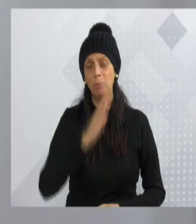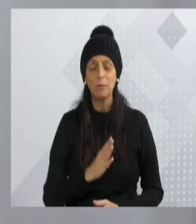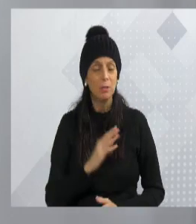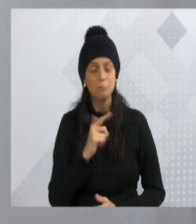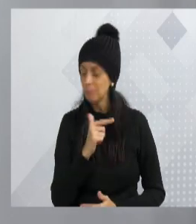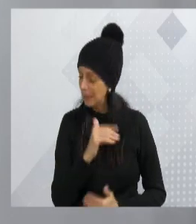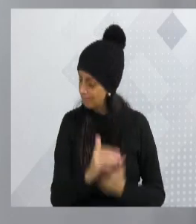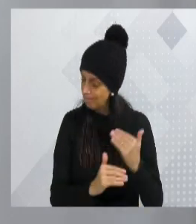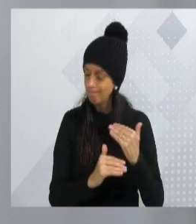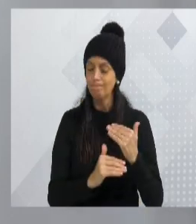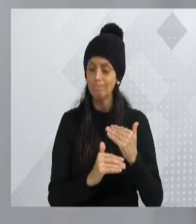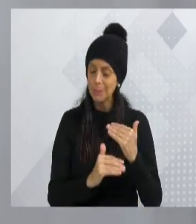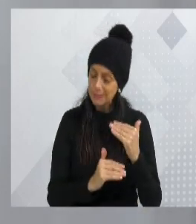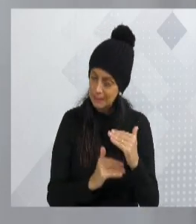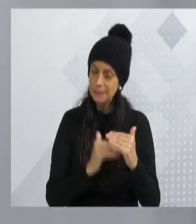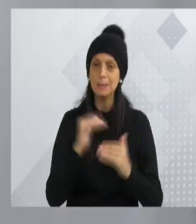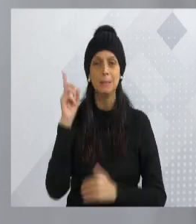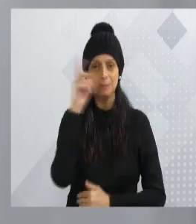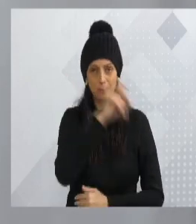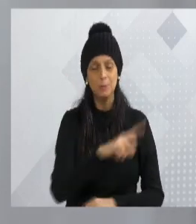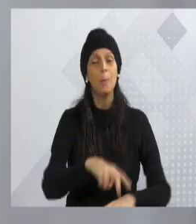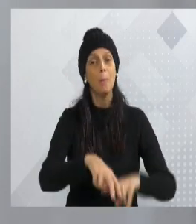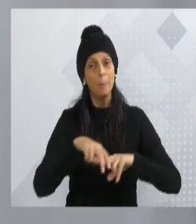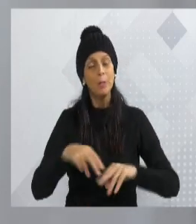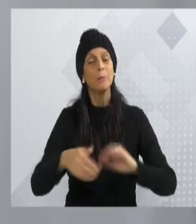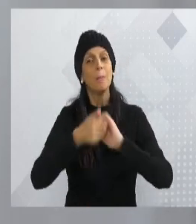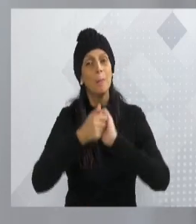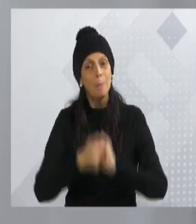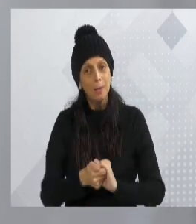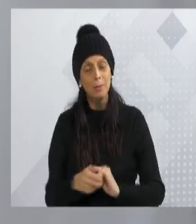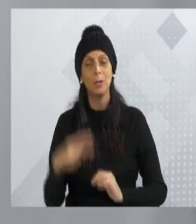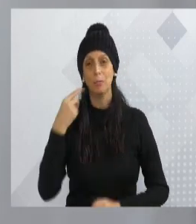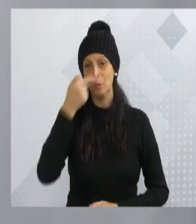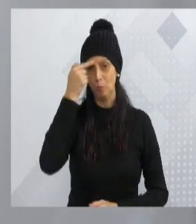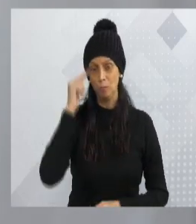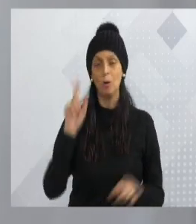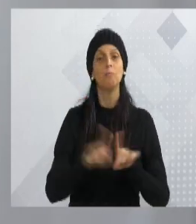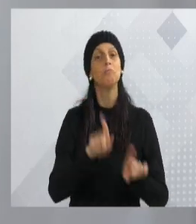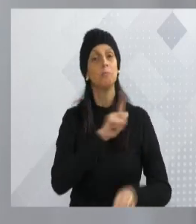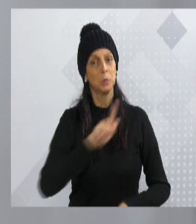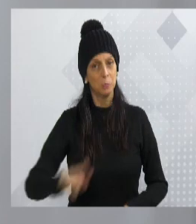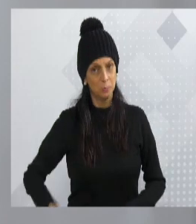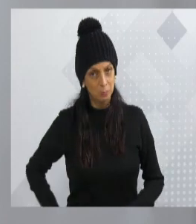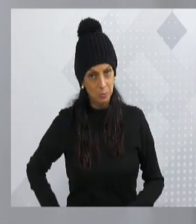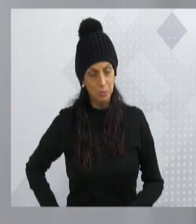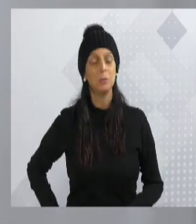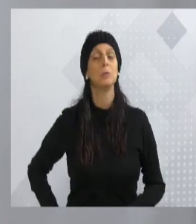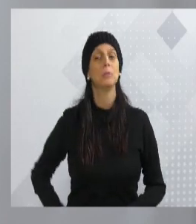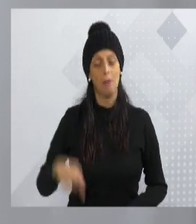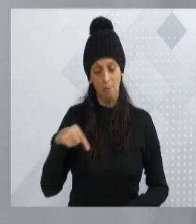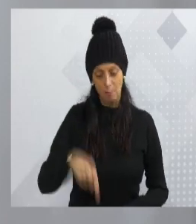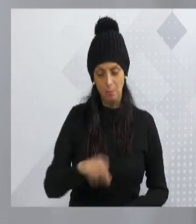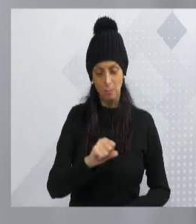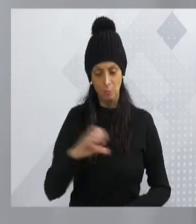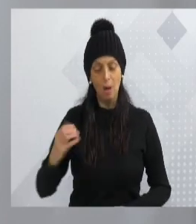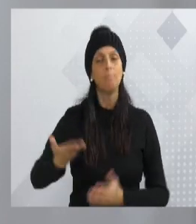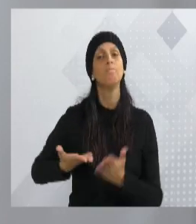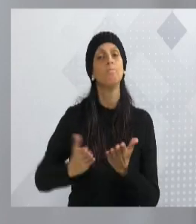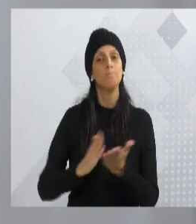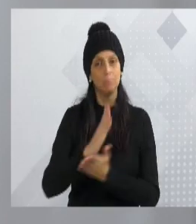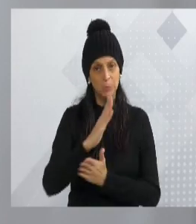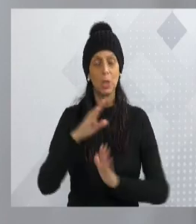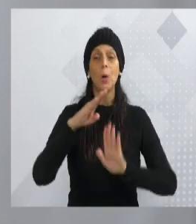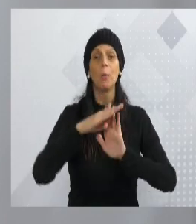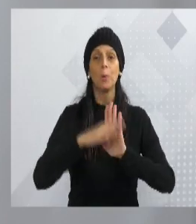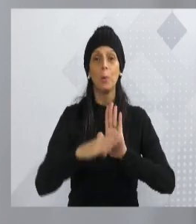política quero aqui nesse sentido também parabenizar vereadorito o governador Jorginho sim por a aprovação deste